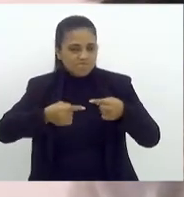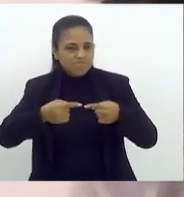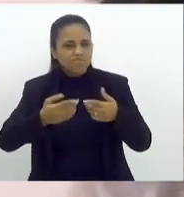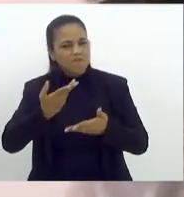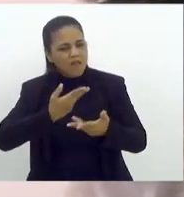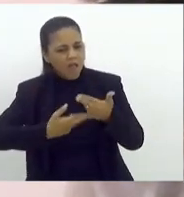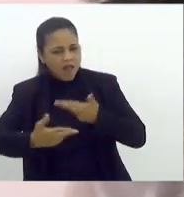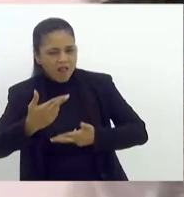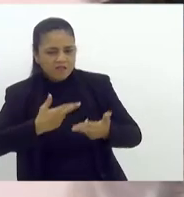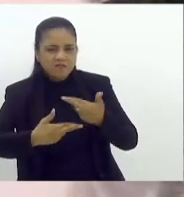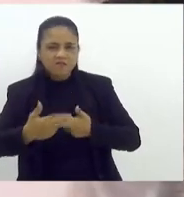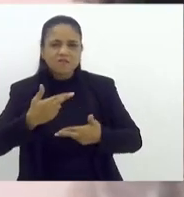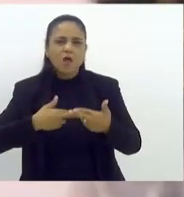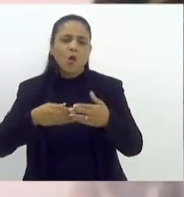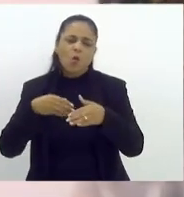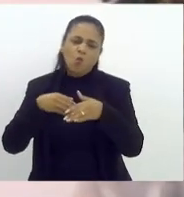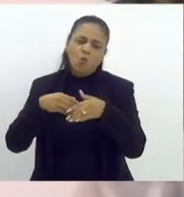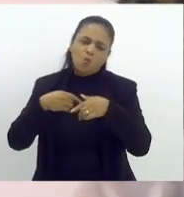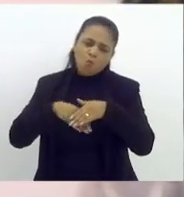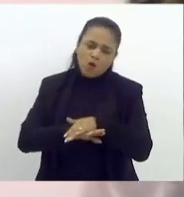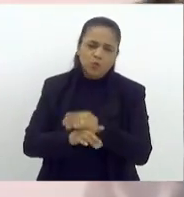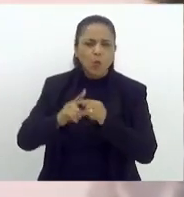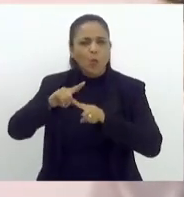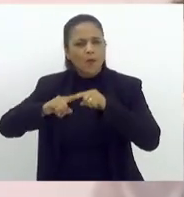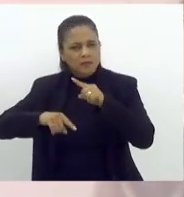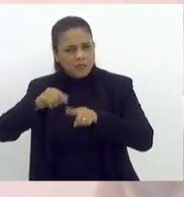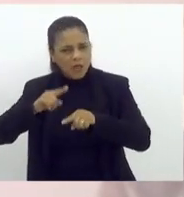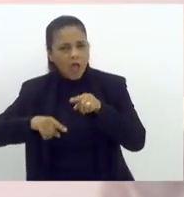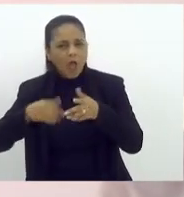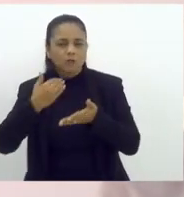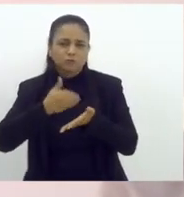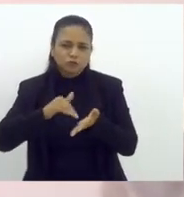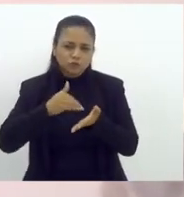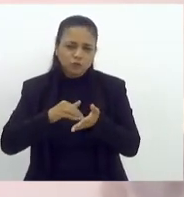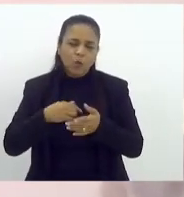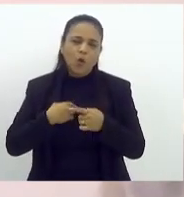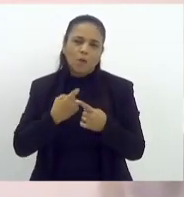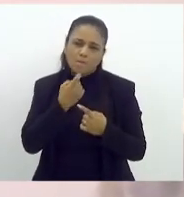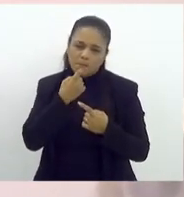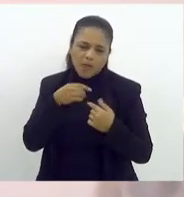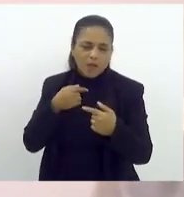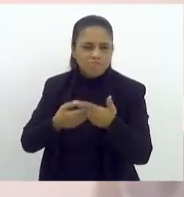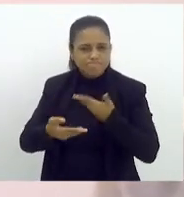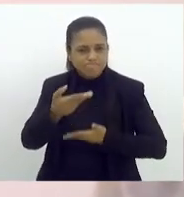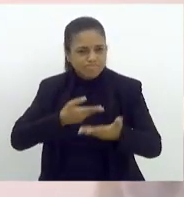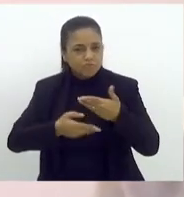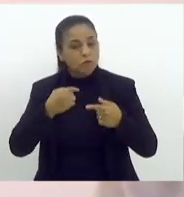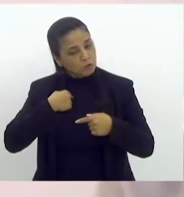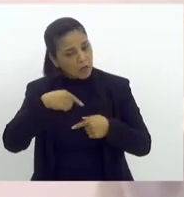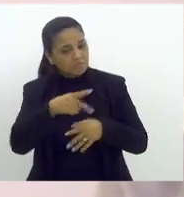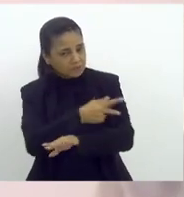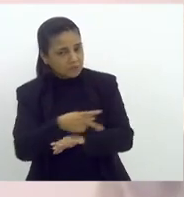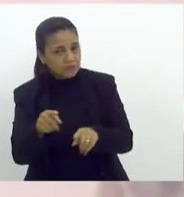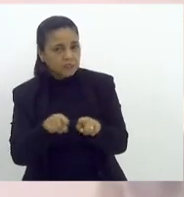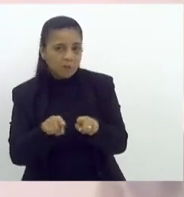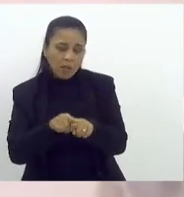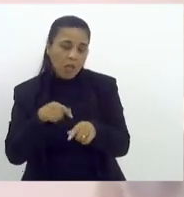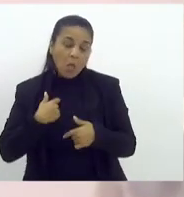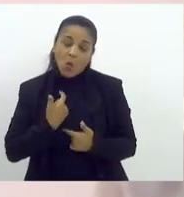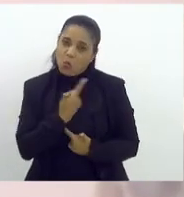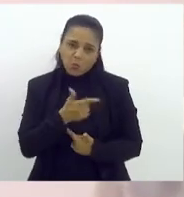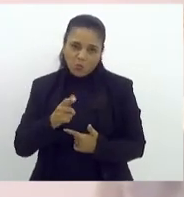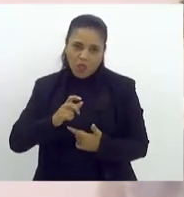quando precisou guardou o material lá na nossa sede a gente tem muita proximidade inclusive já fui lá também eu não tenho a mesma habilidade